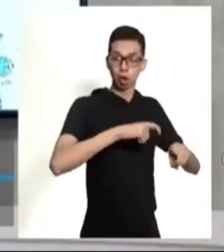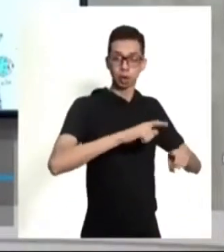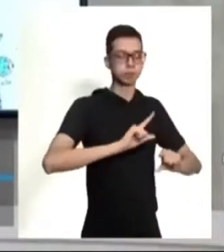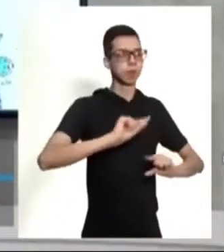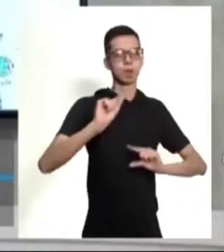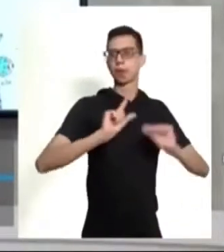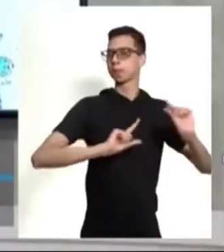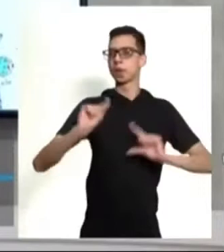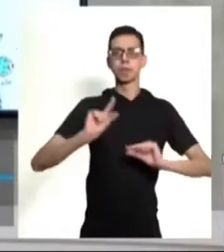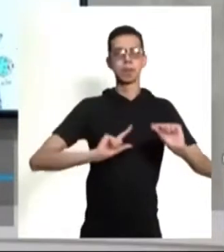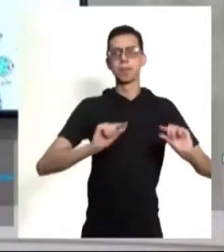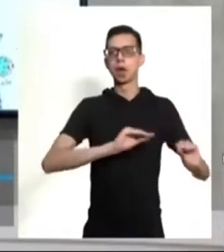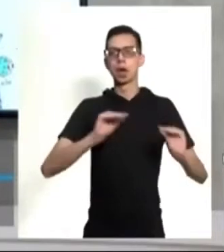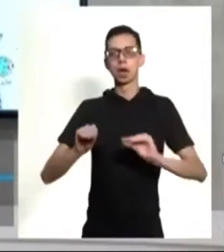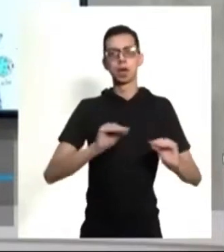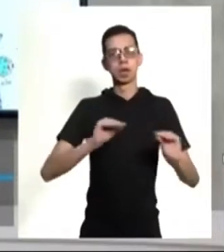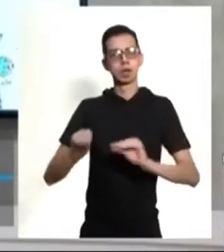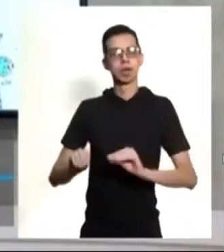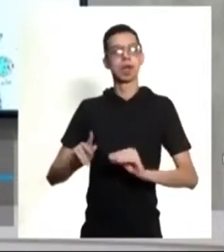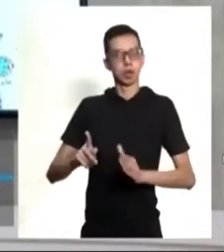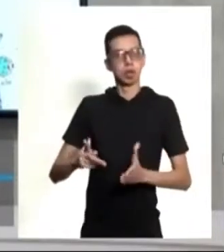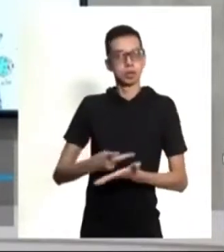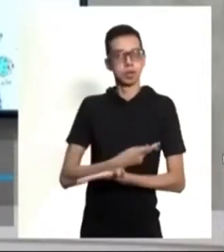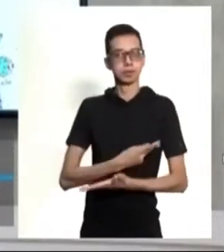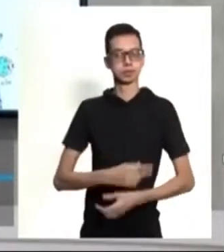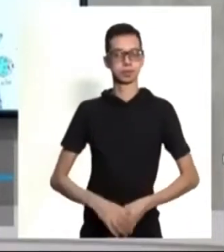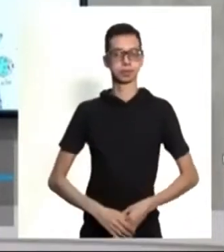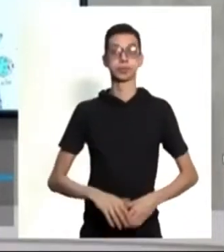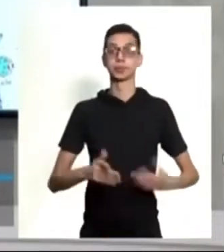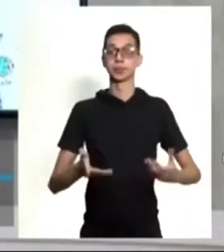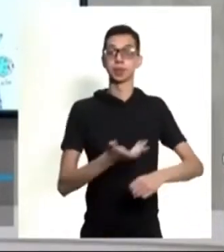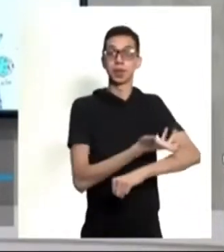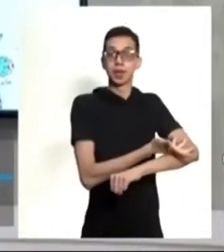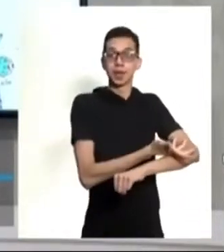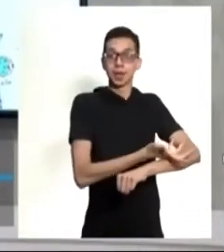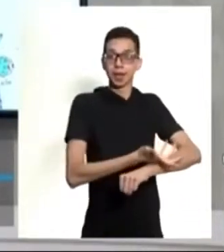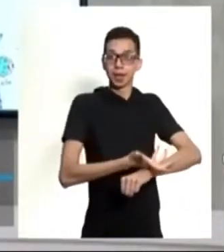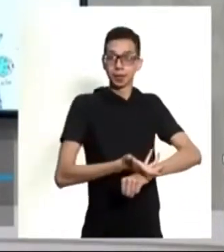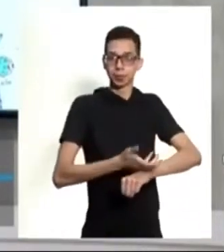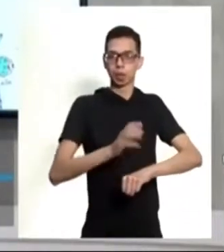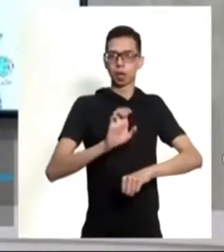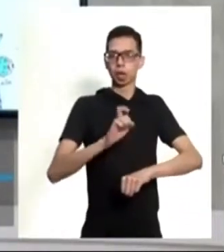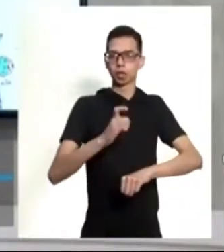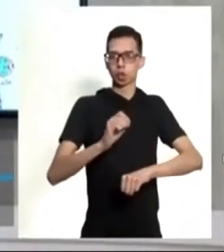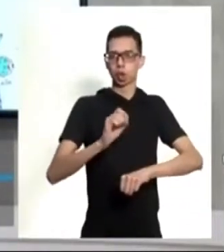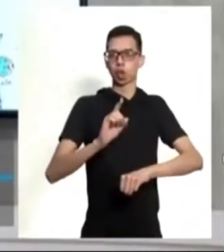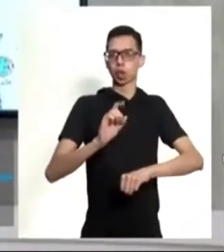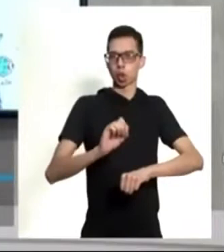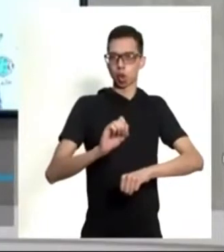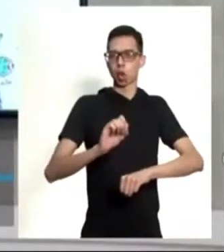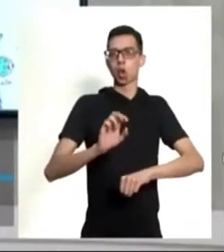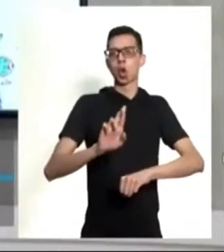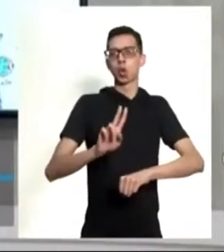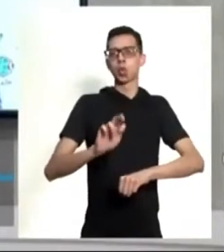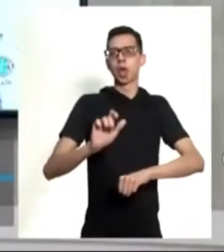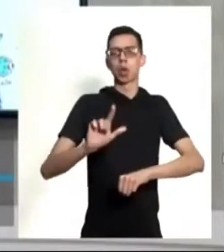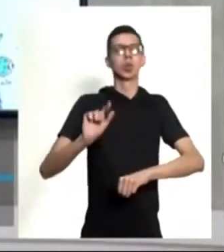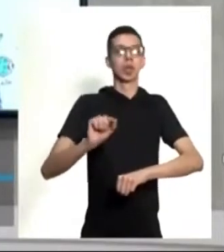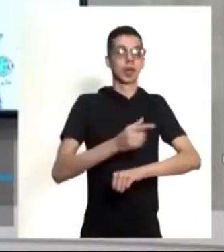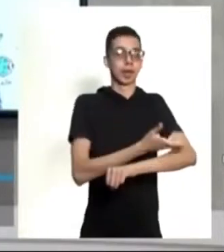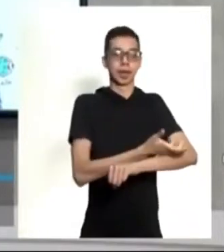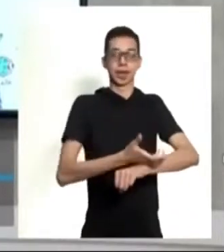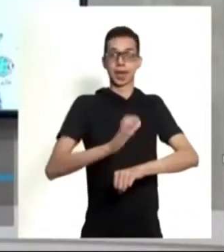um êxodo rural, ou seja, a saída em massa do campo para as cidades, em busca de melhores condições de